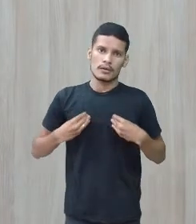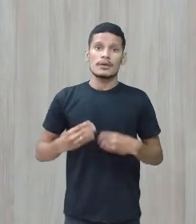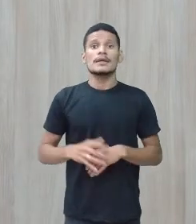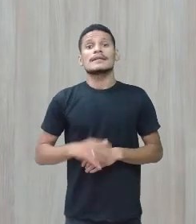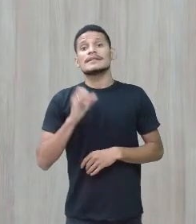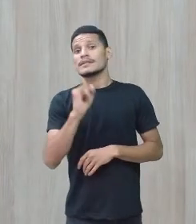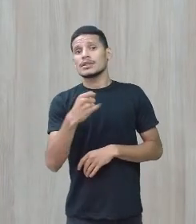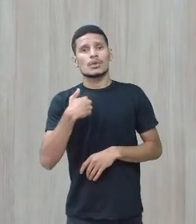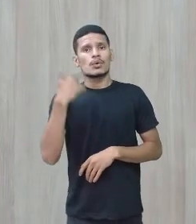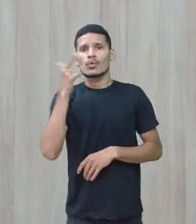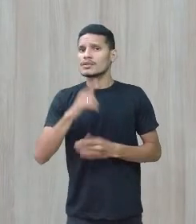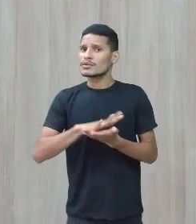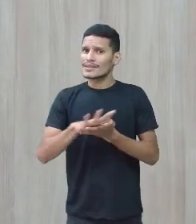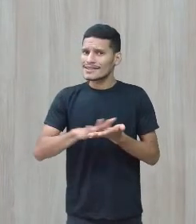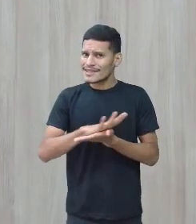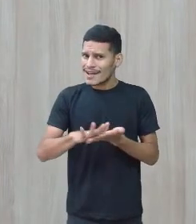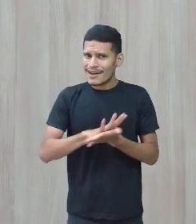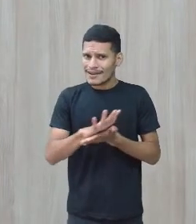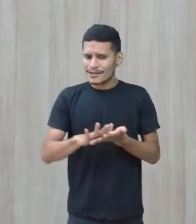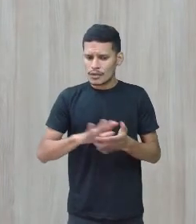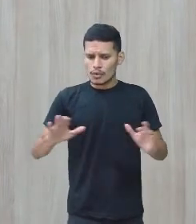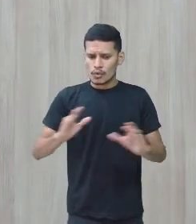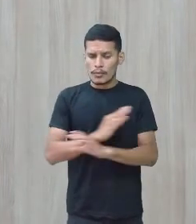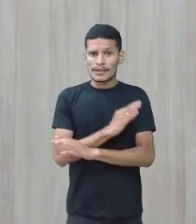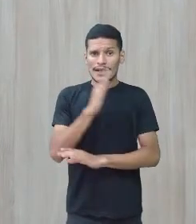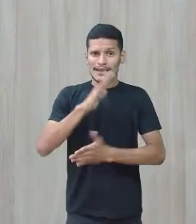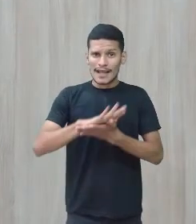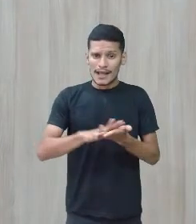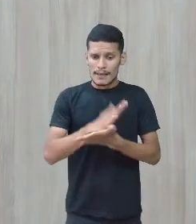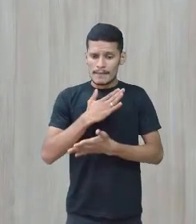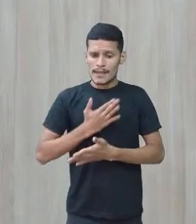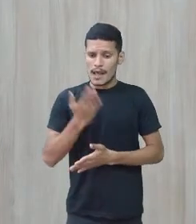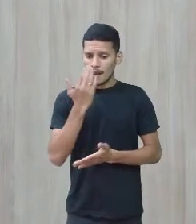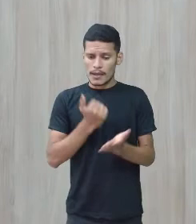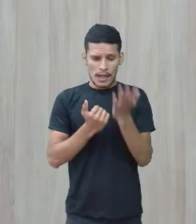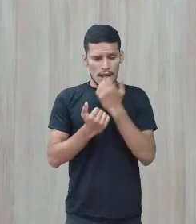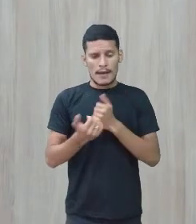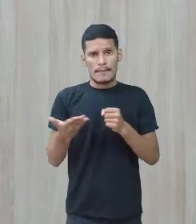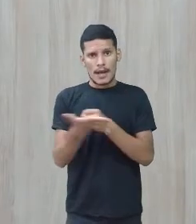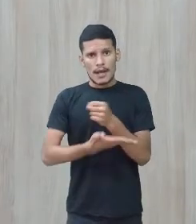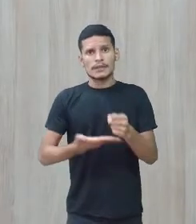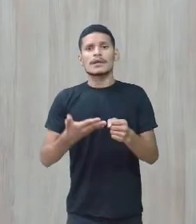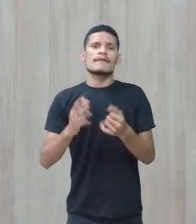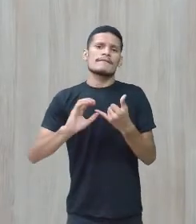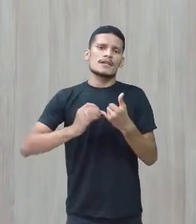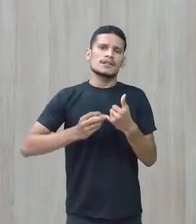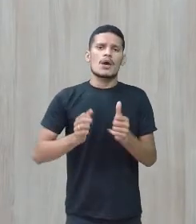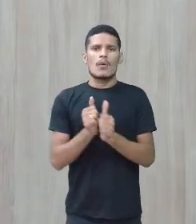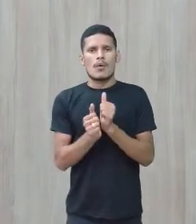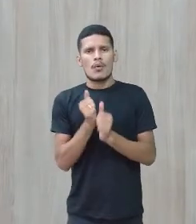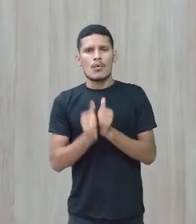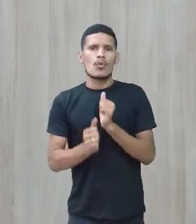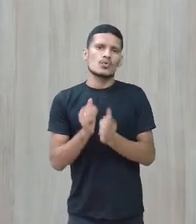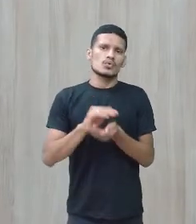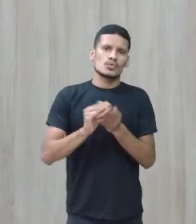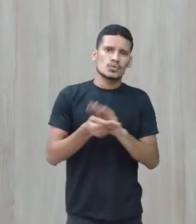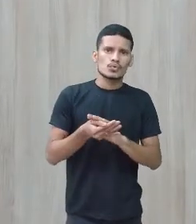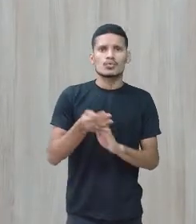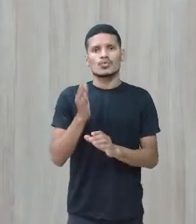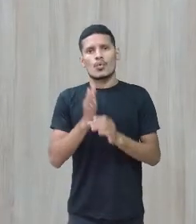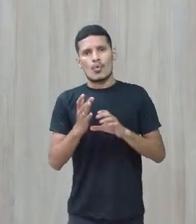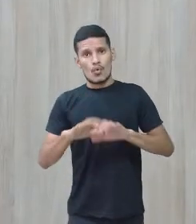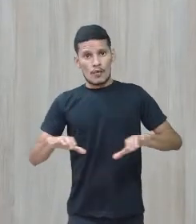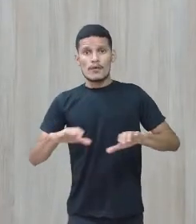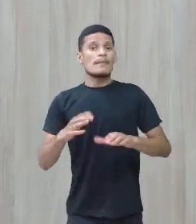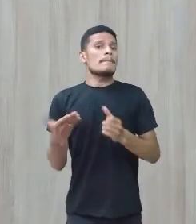eu não consigo suprir isso com a minha alimentação básica, aquele feijão com arroz, cuscuz com ovo,